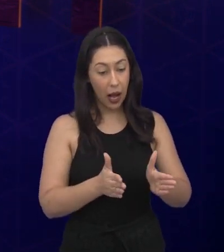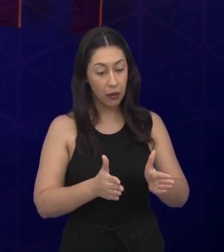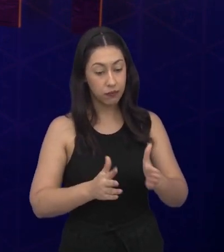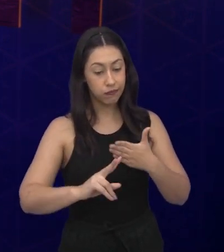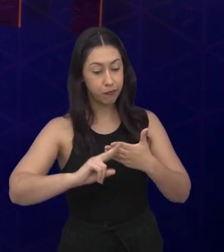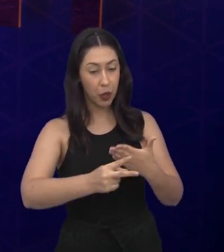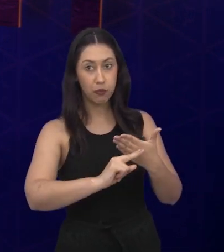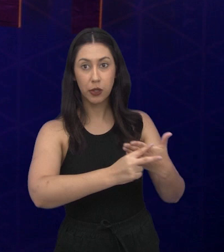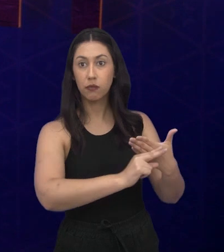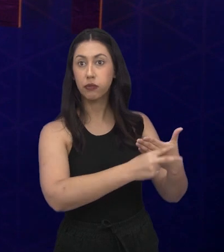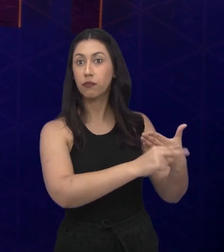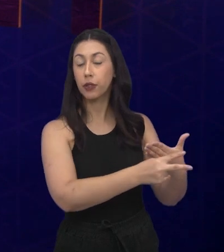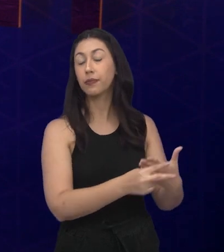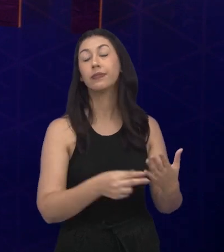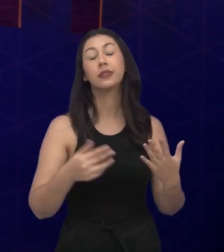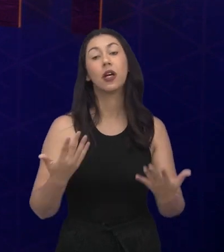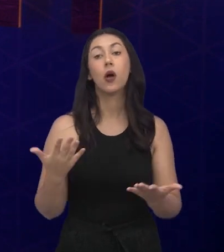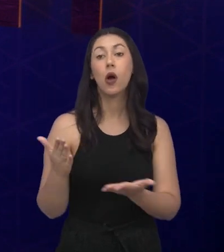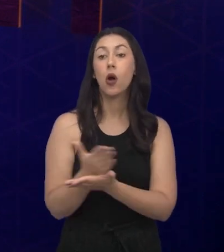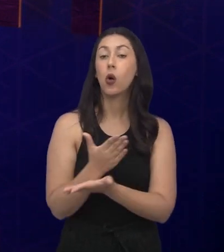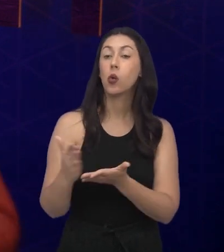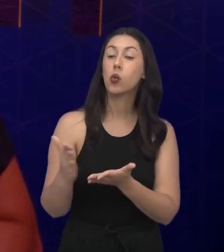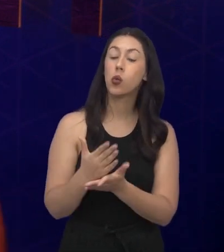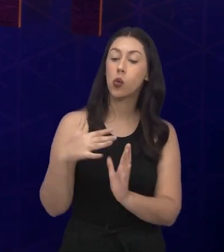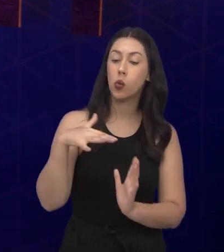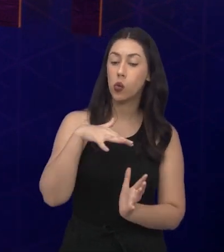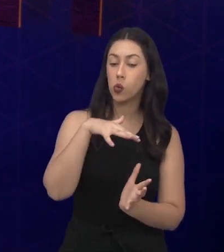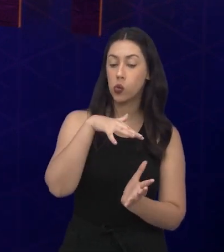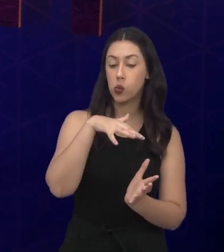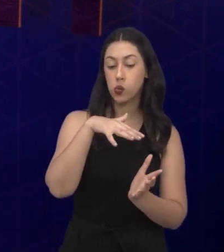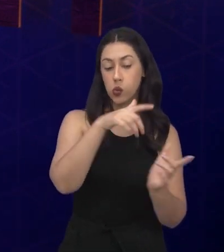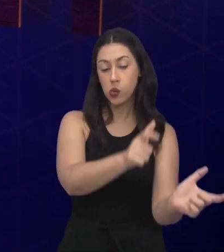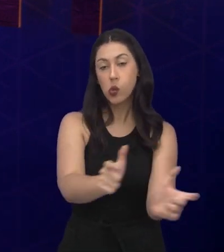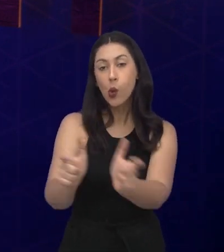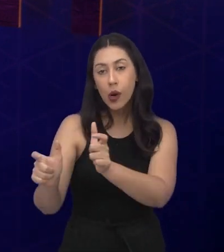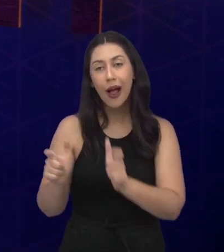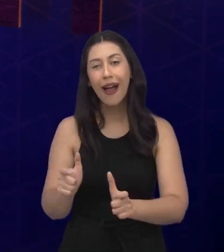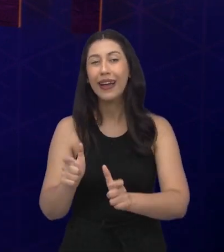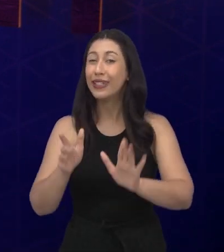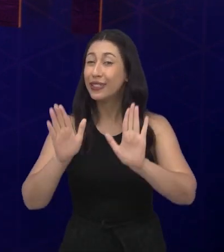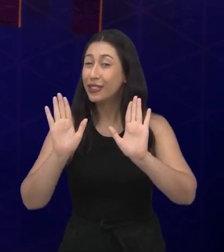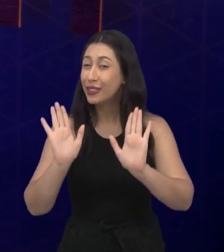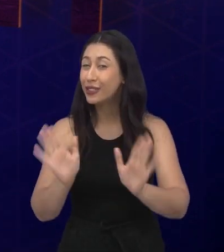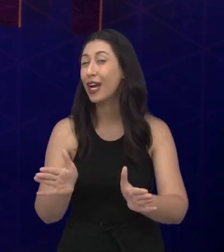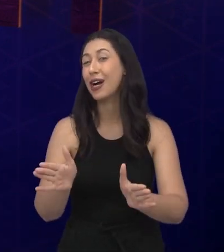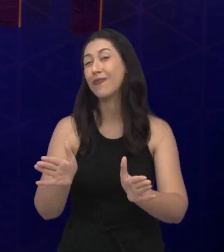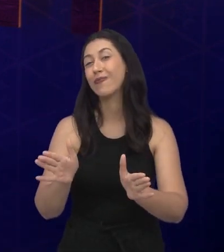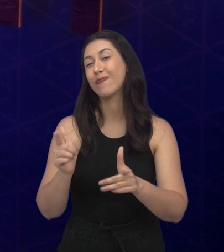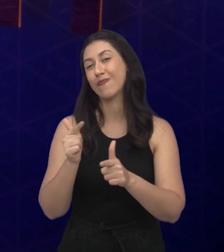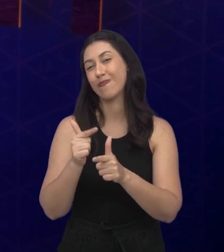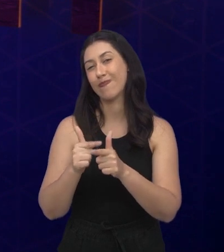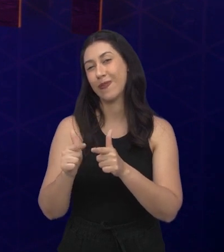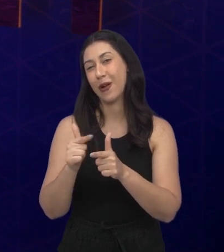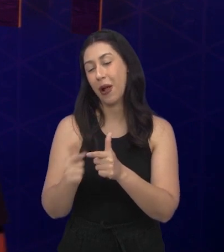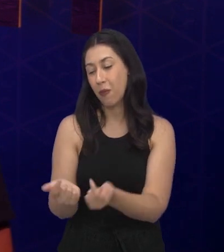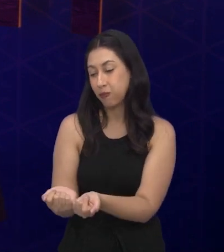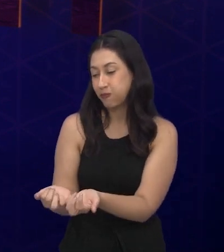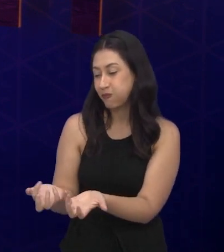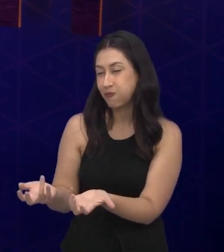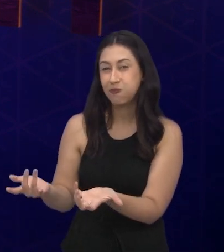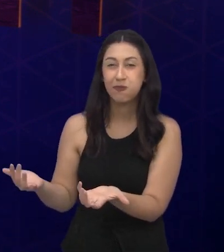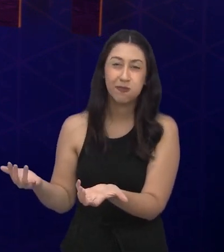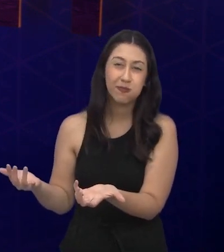alguns lugares do planeta Terra que já estão sofrendo alguns corais que já estão sofrendo o efeito do